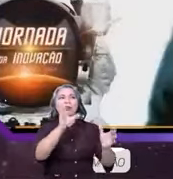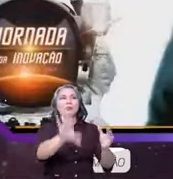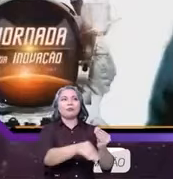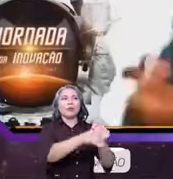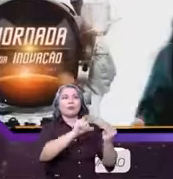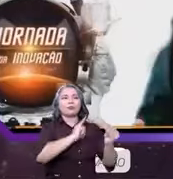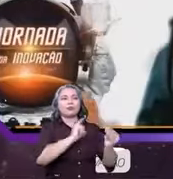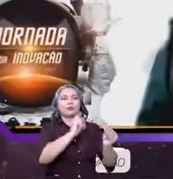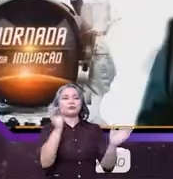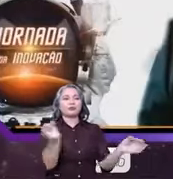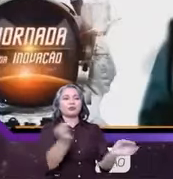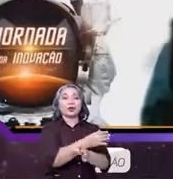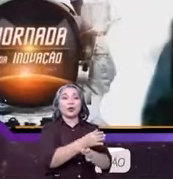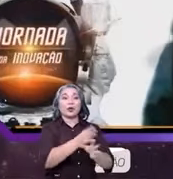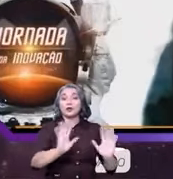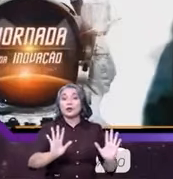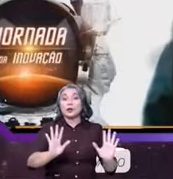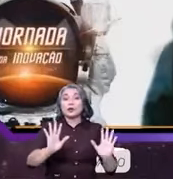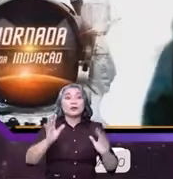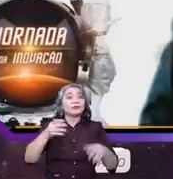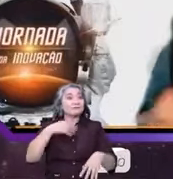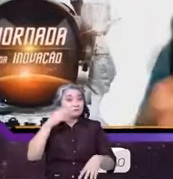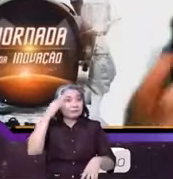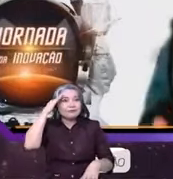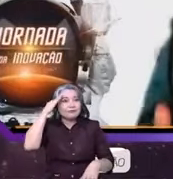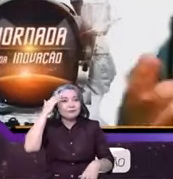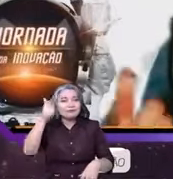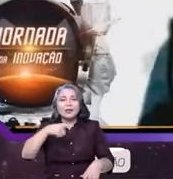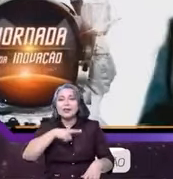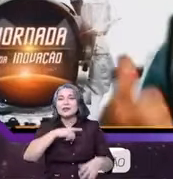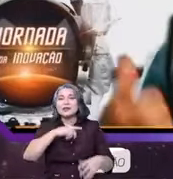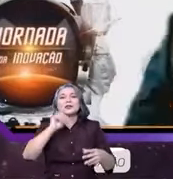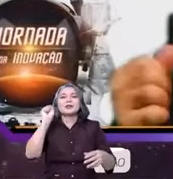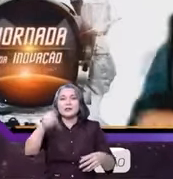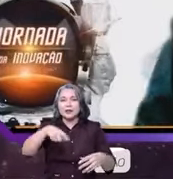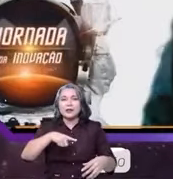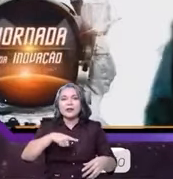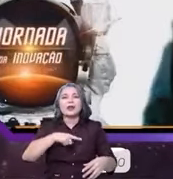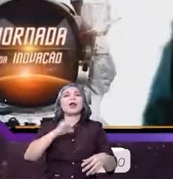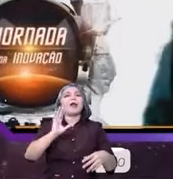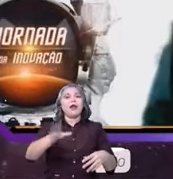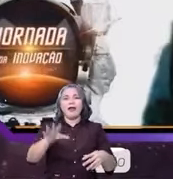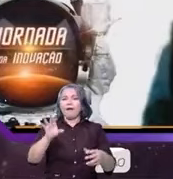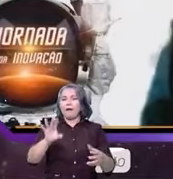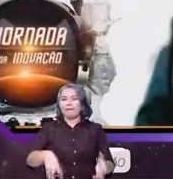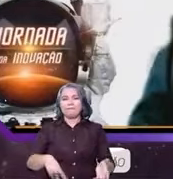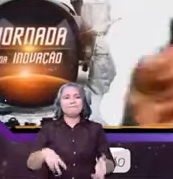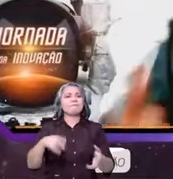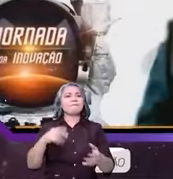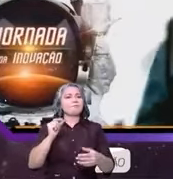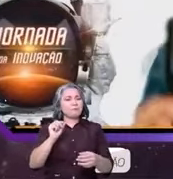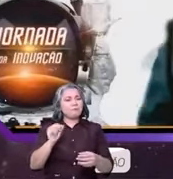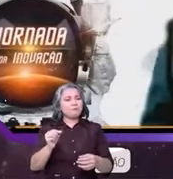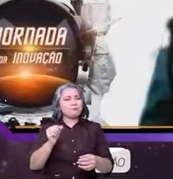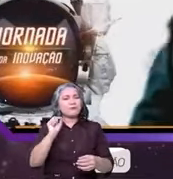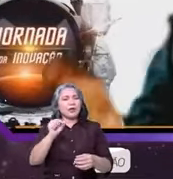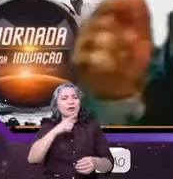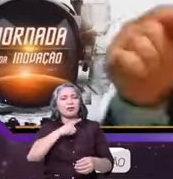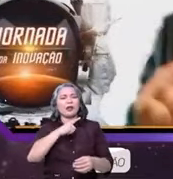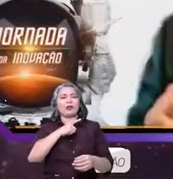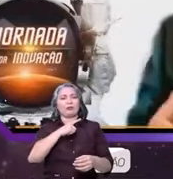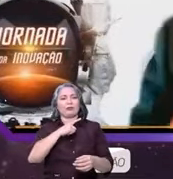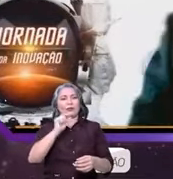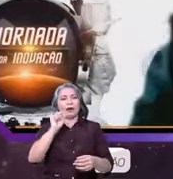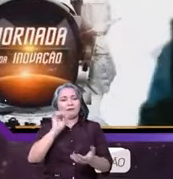problema. Isso faz muito sentido. Isso é sim aderente à realidade do Poder Judiciário. É sim aderente